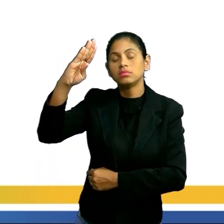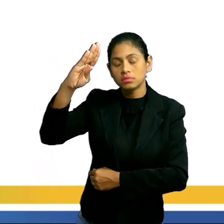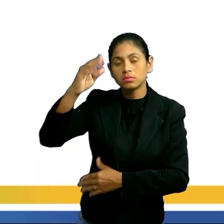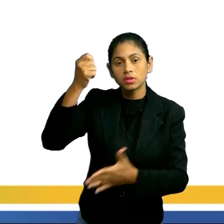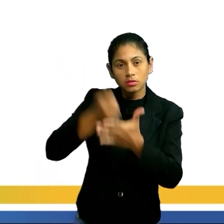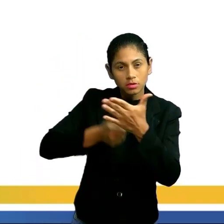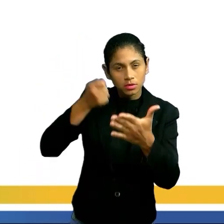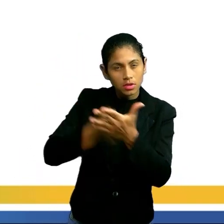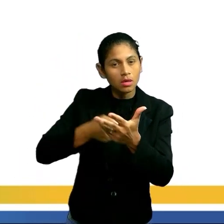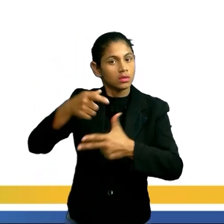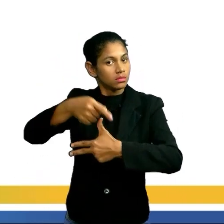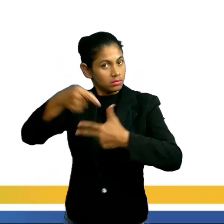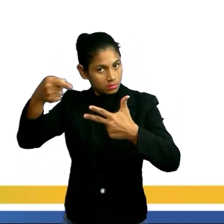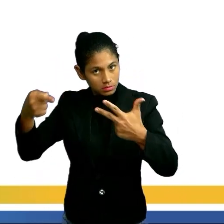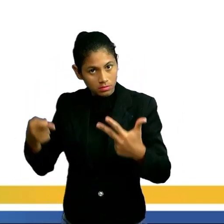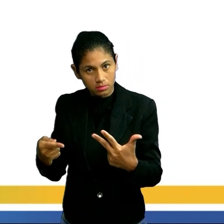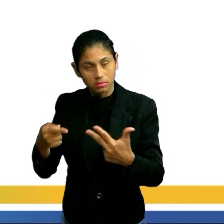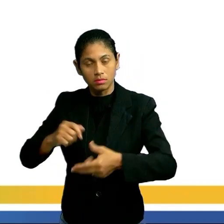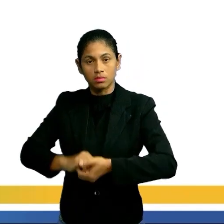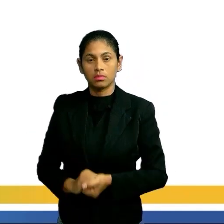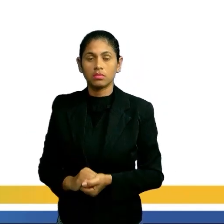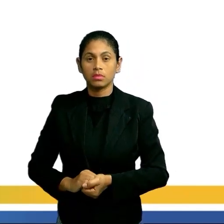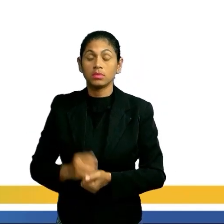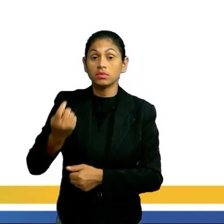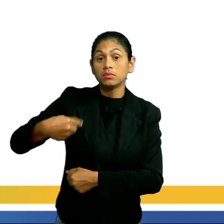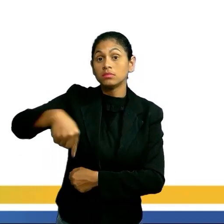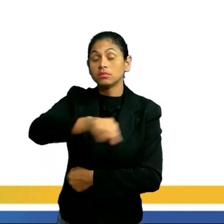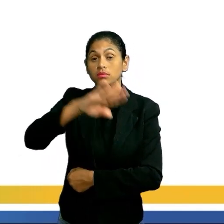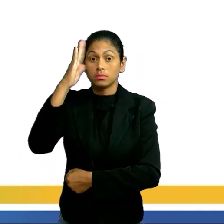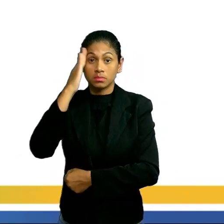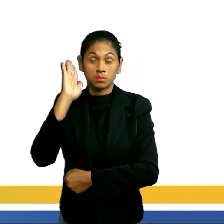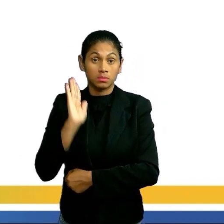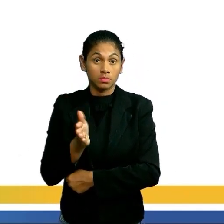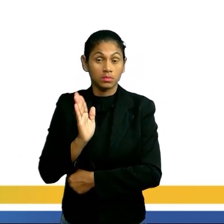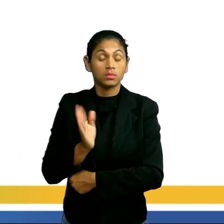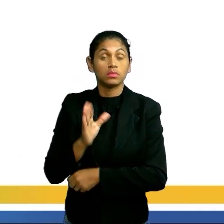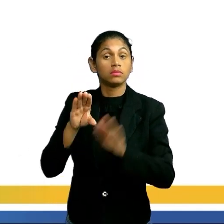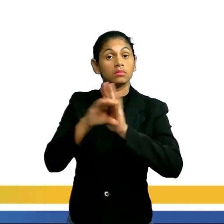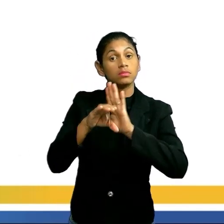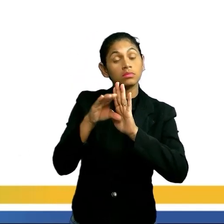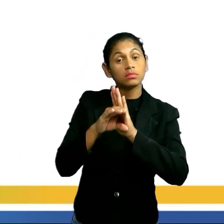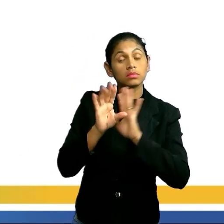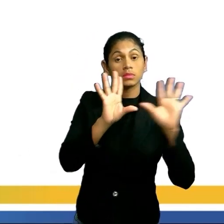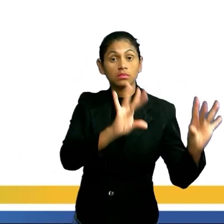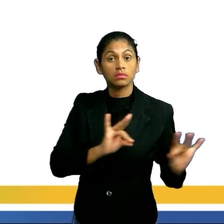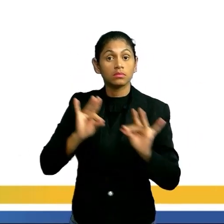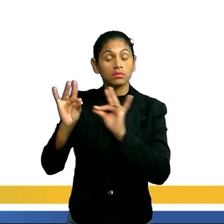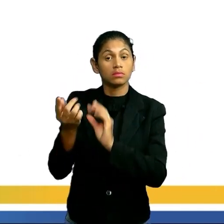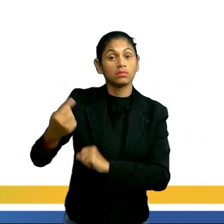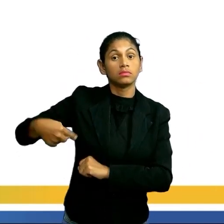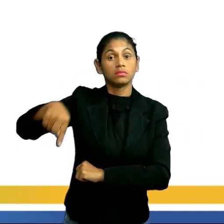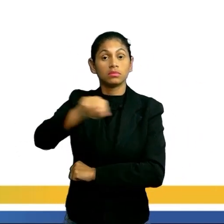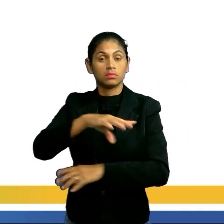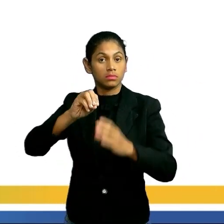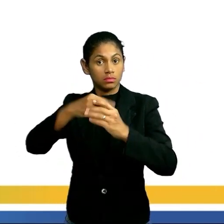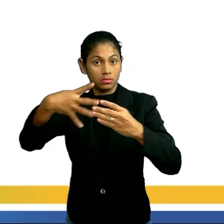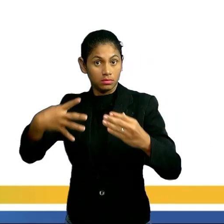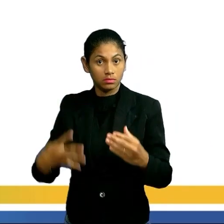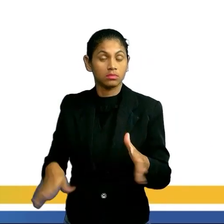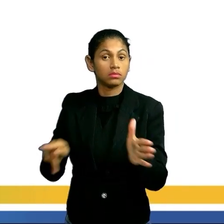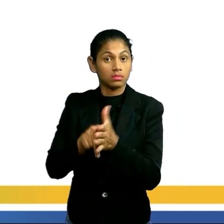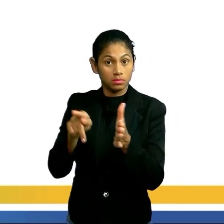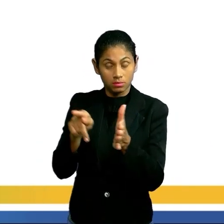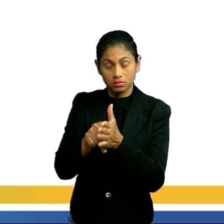muito de cobrar. Então, vocês sabendo já o conceito desse populismo, eu trago para vocês o quê? As